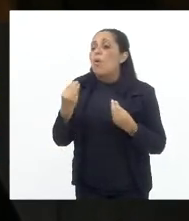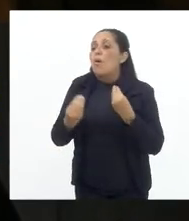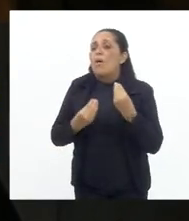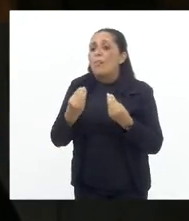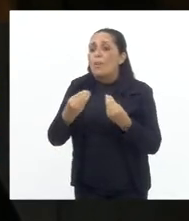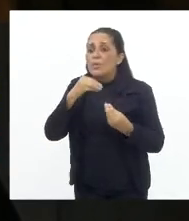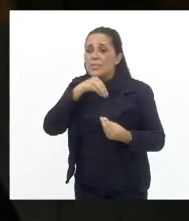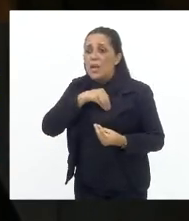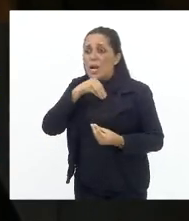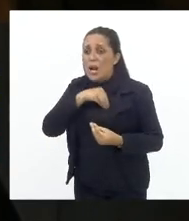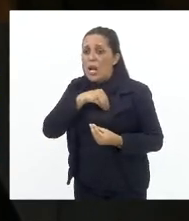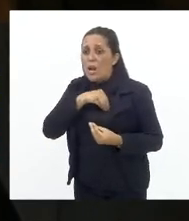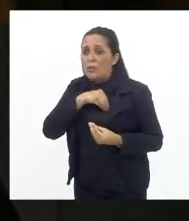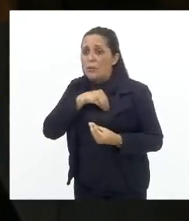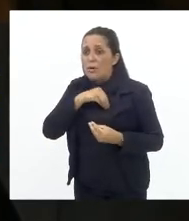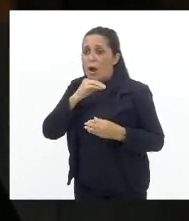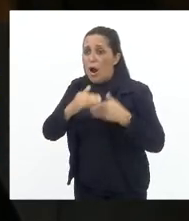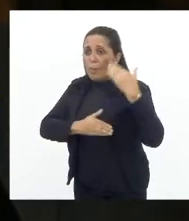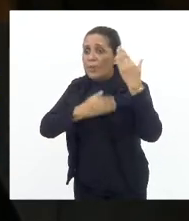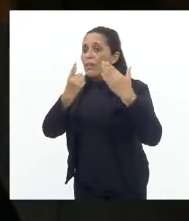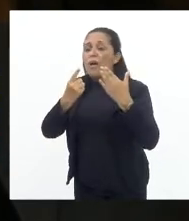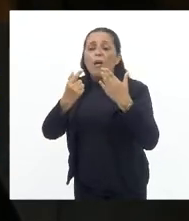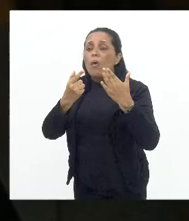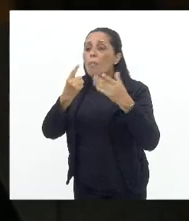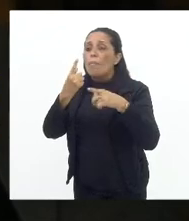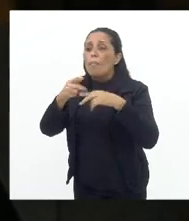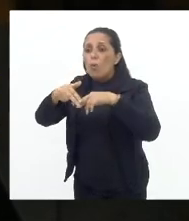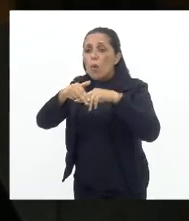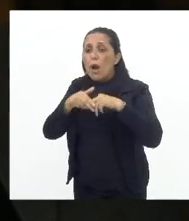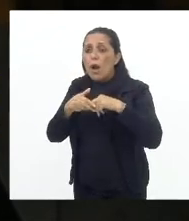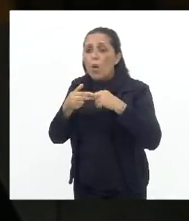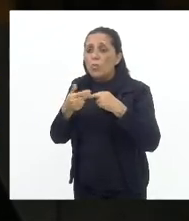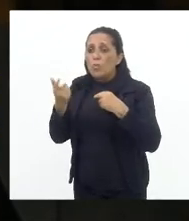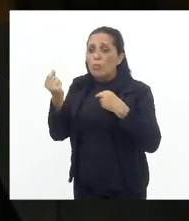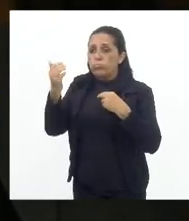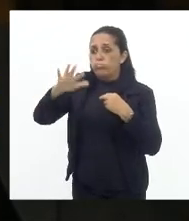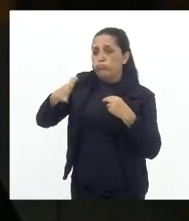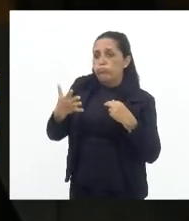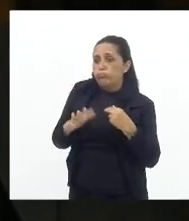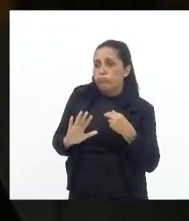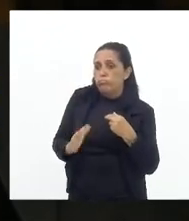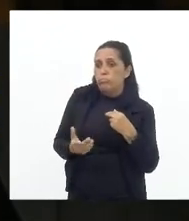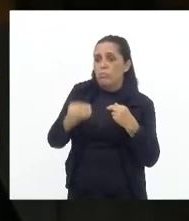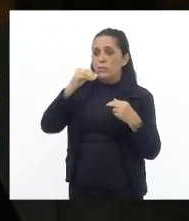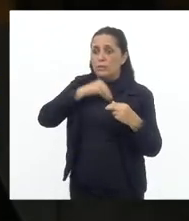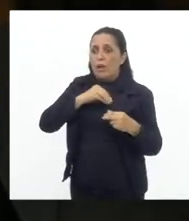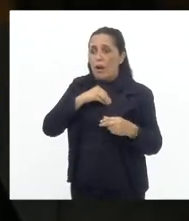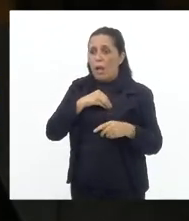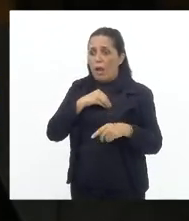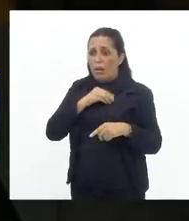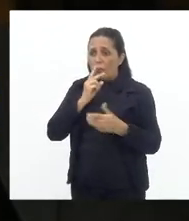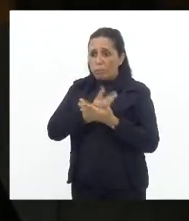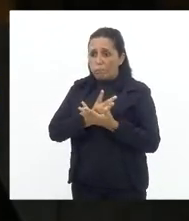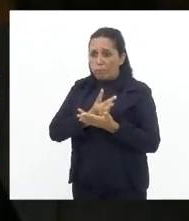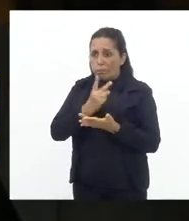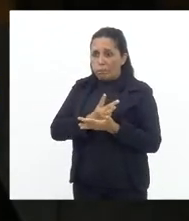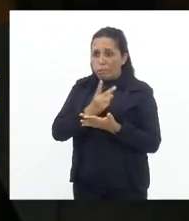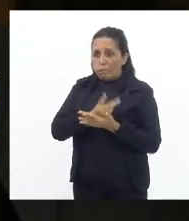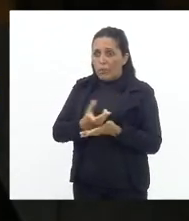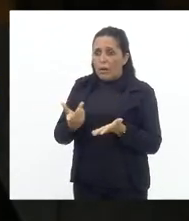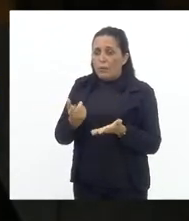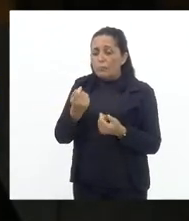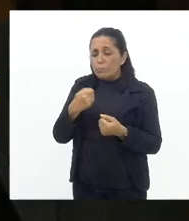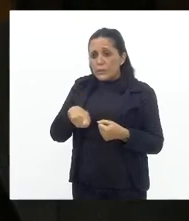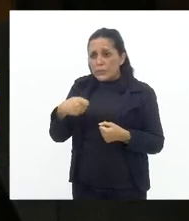reposição das perdas da inflação o que inclusive o que inclusive corresponde ao mandamento